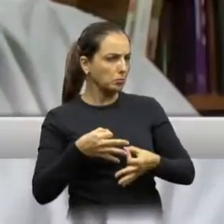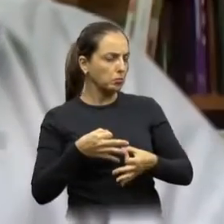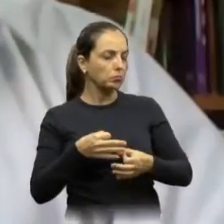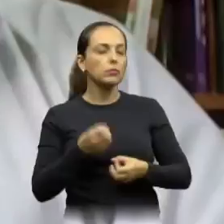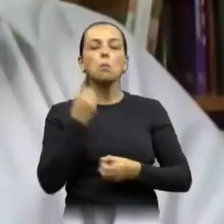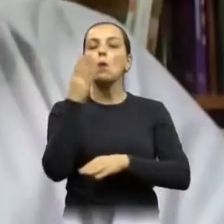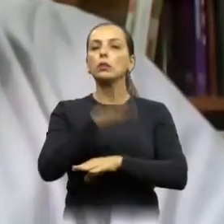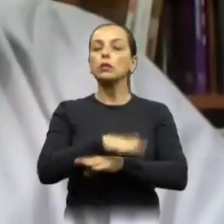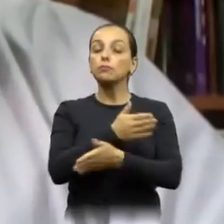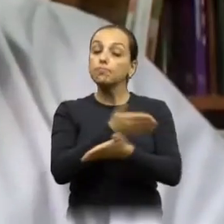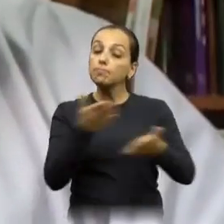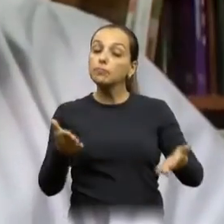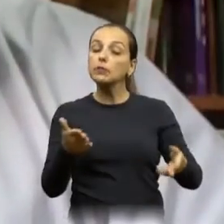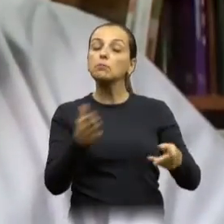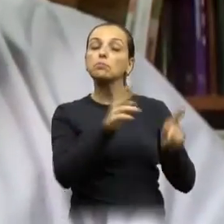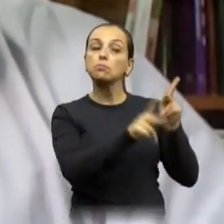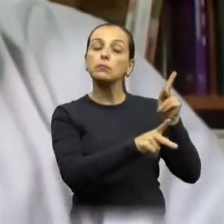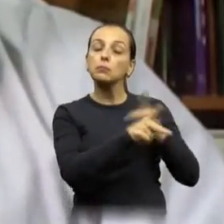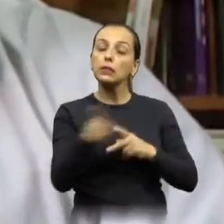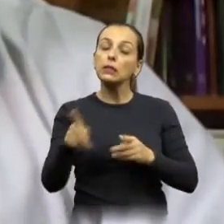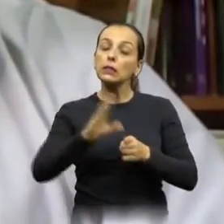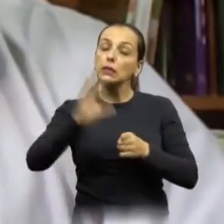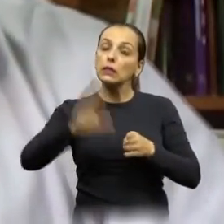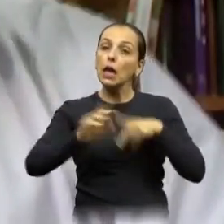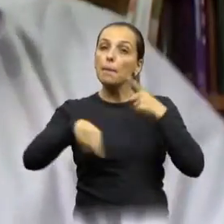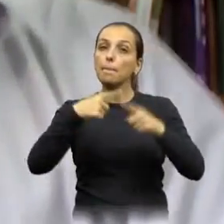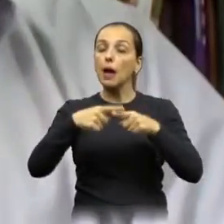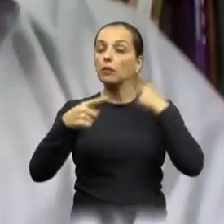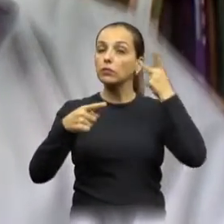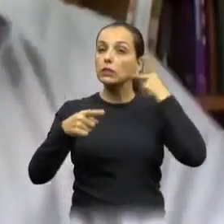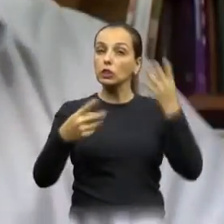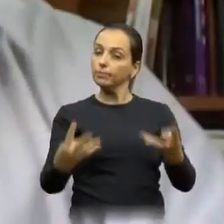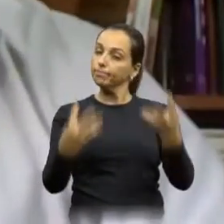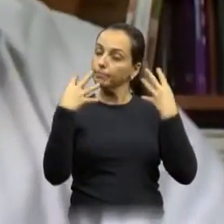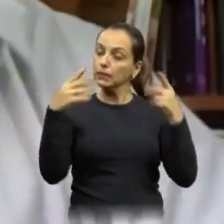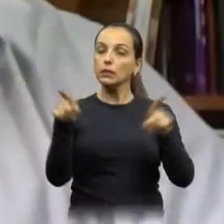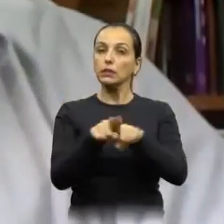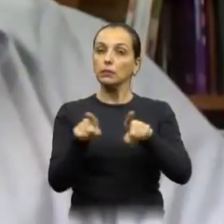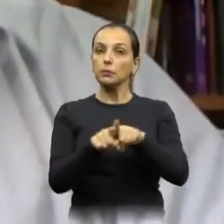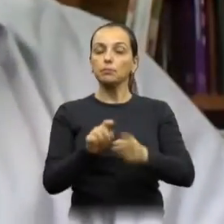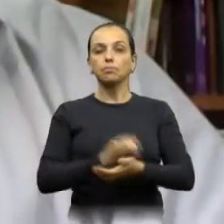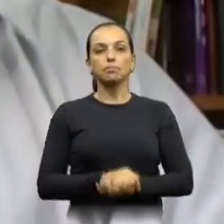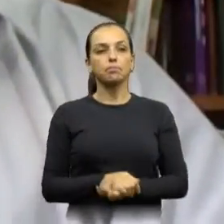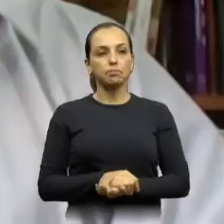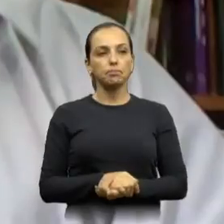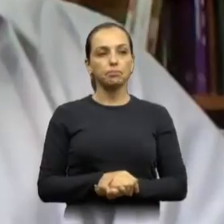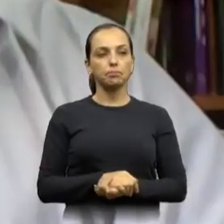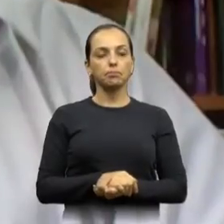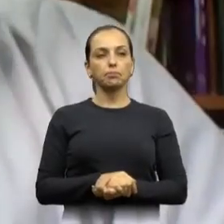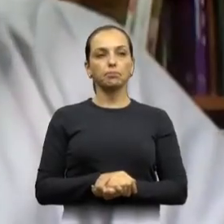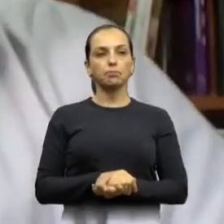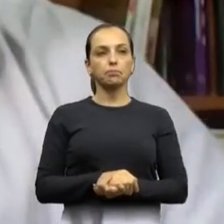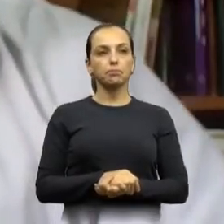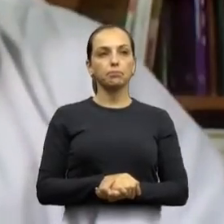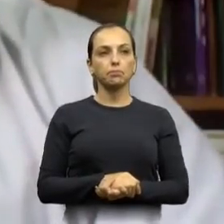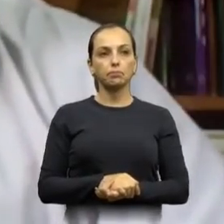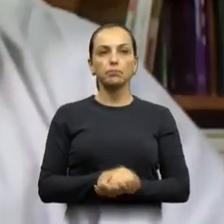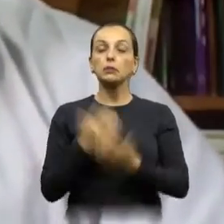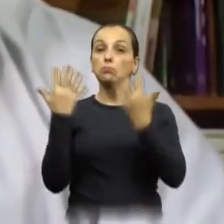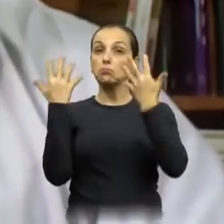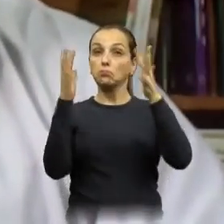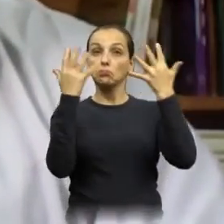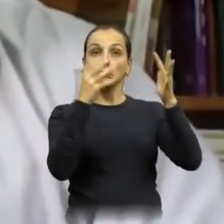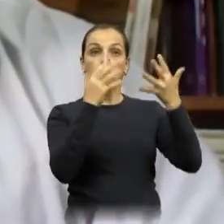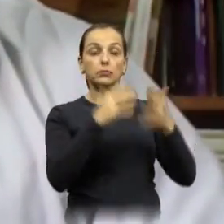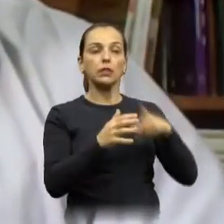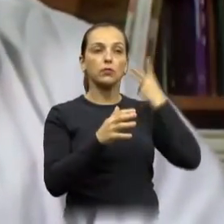Então, boa tarde, Boa presidente, tarde. nobres vereadores e vereadoras, a todos que nos assistem e nos acompanham. Gostaria de começar parabenizando a